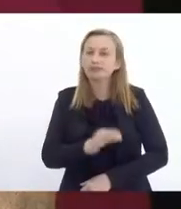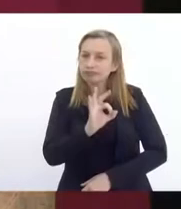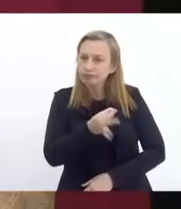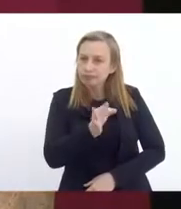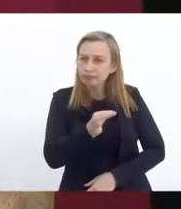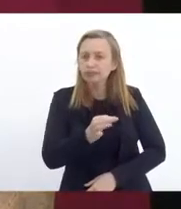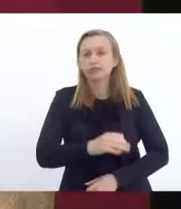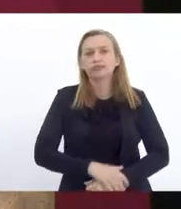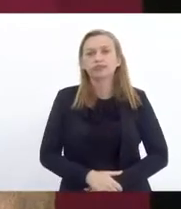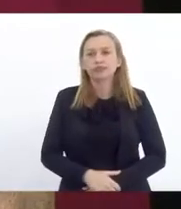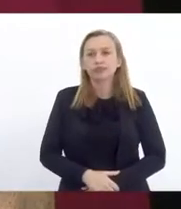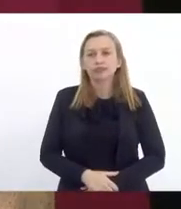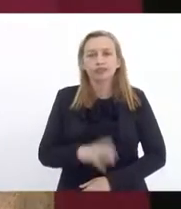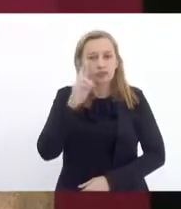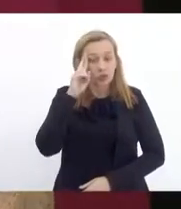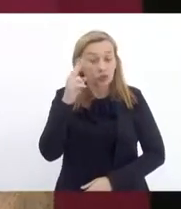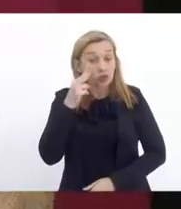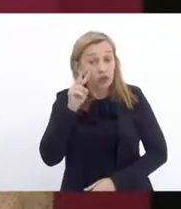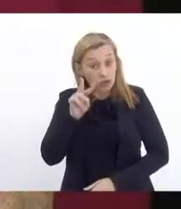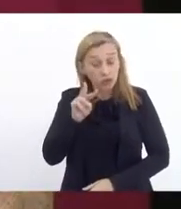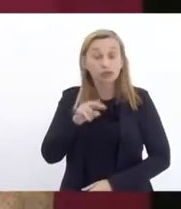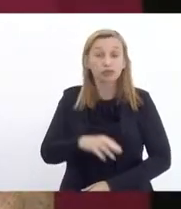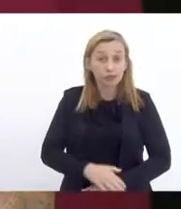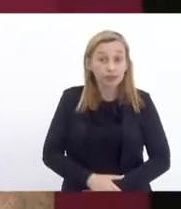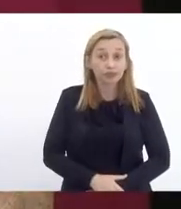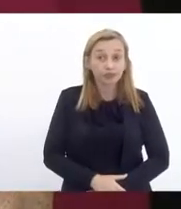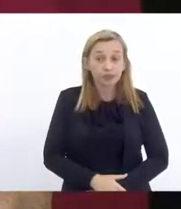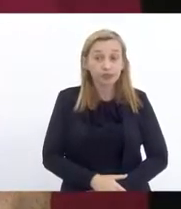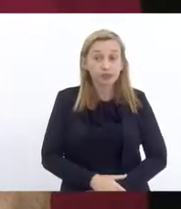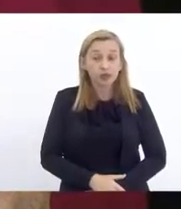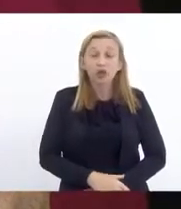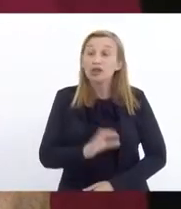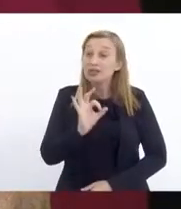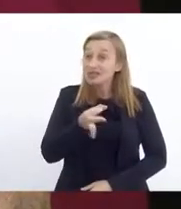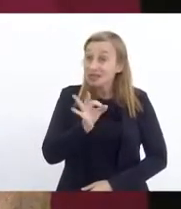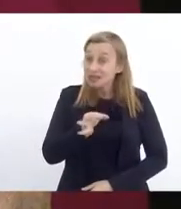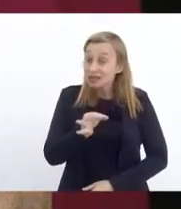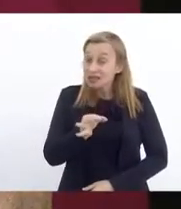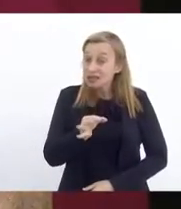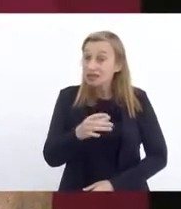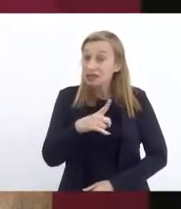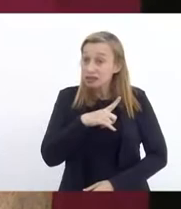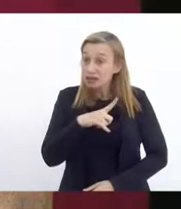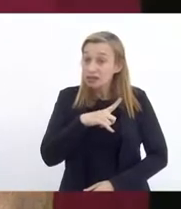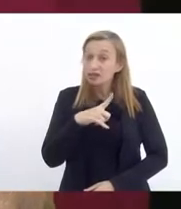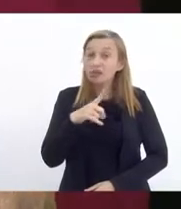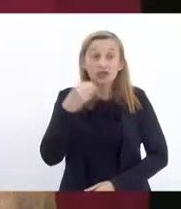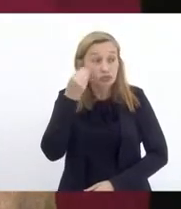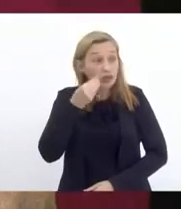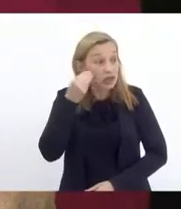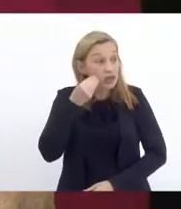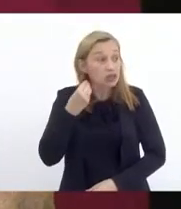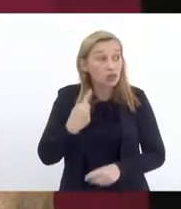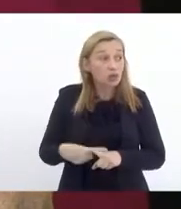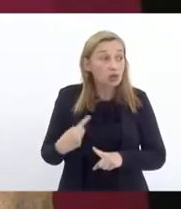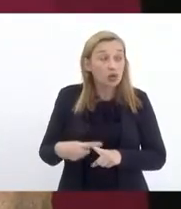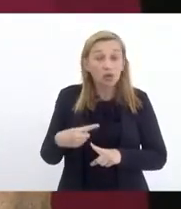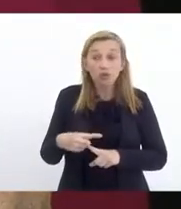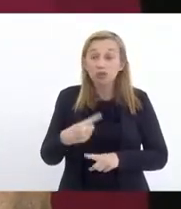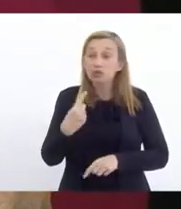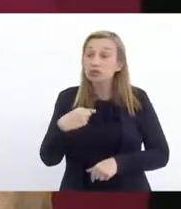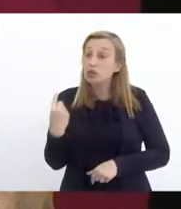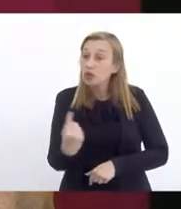certeza que o senhor tem visto isso. E não só tem a certeza, como tem a vivência. Porque quando nós